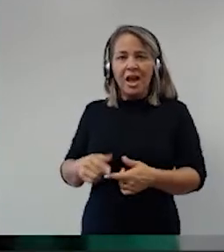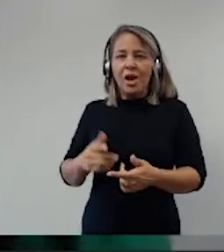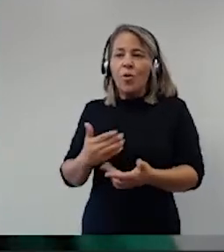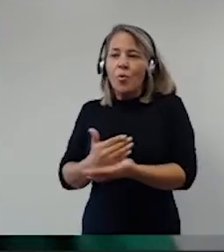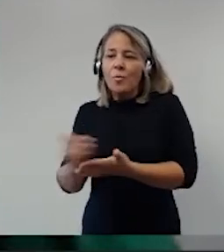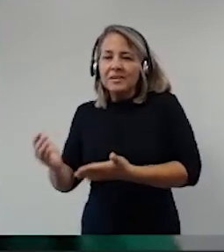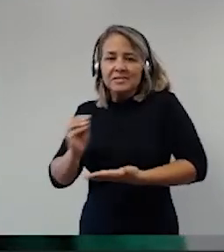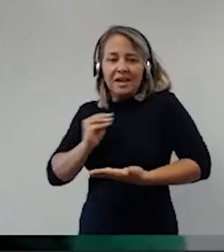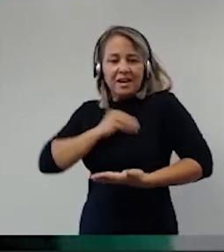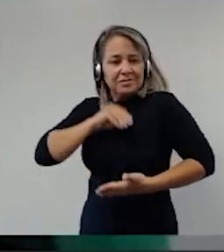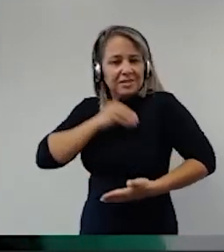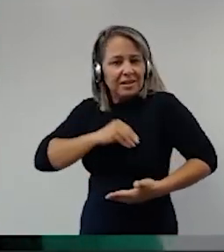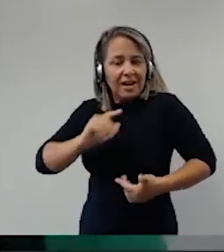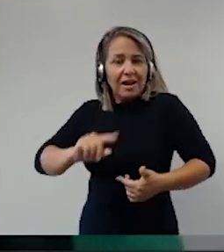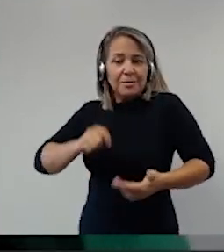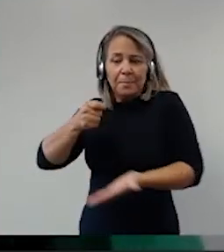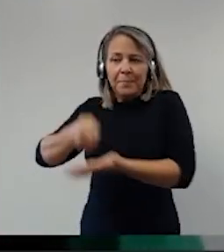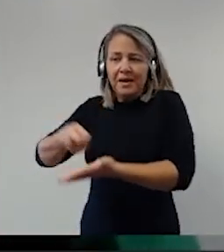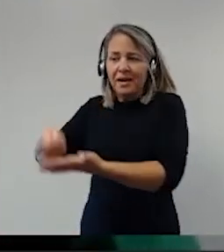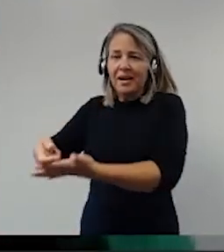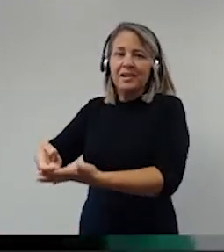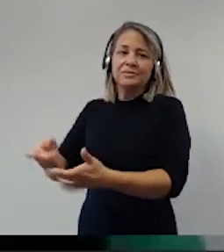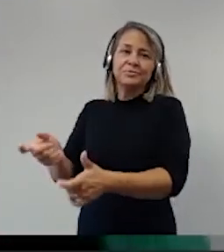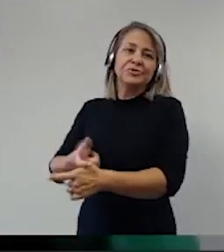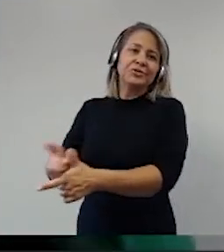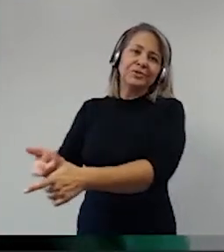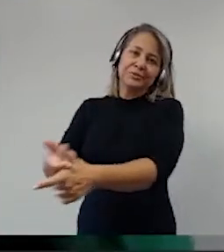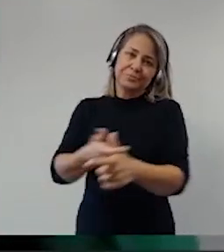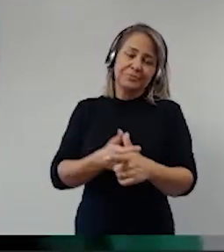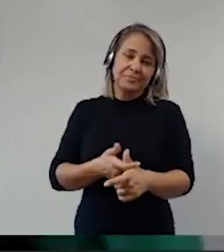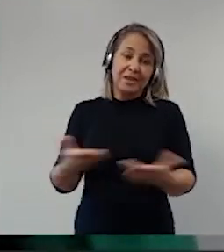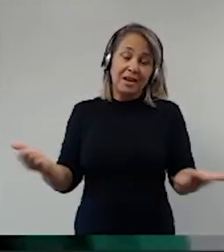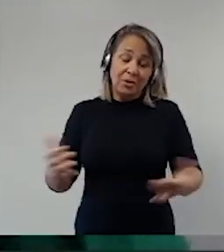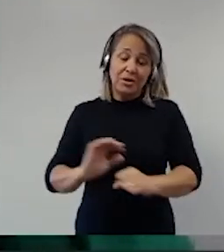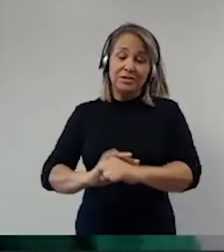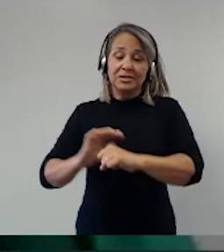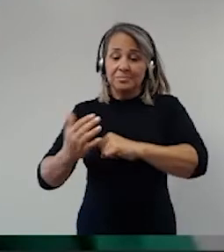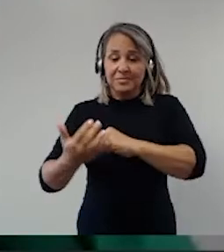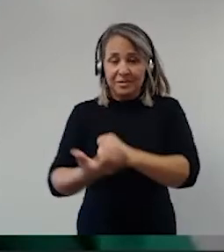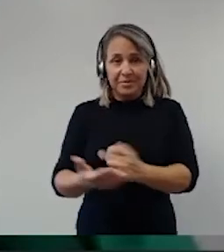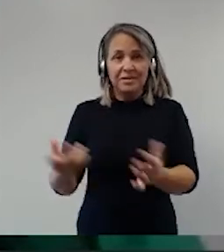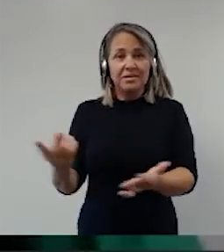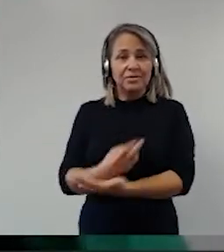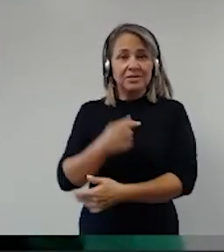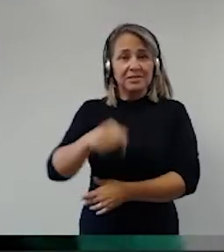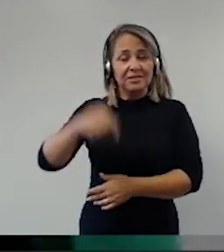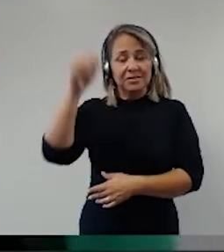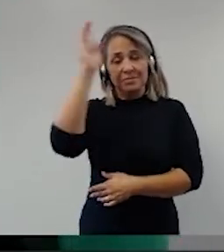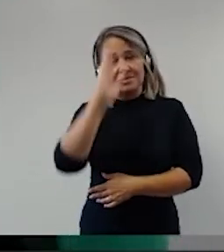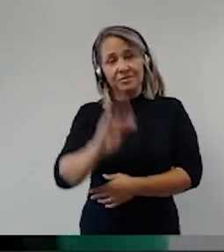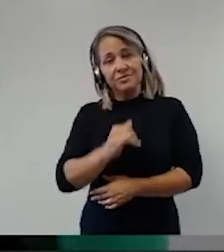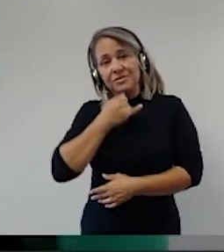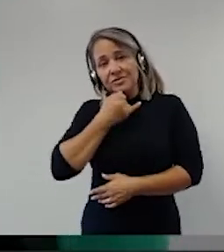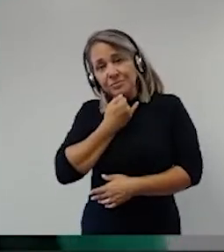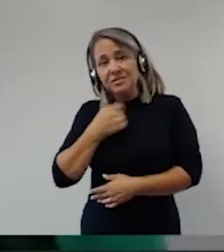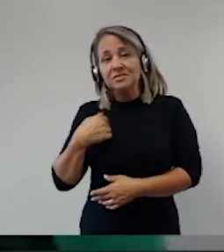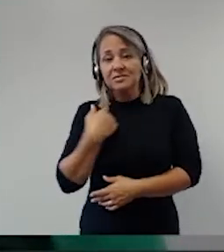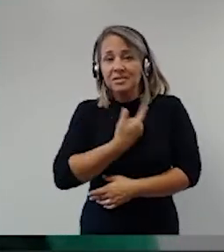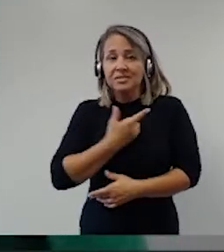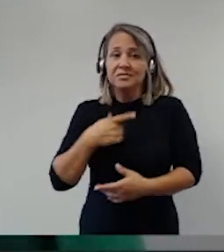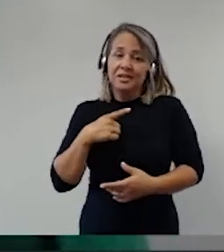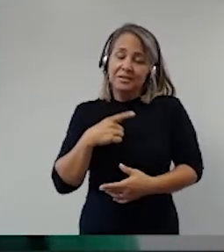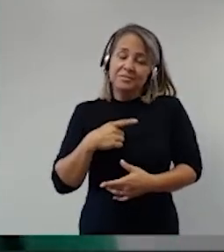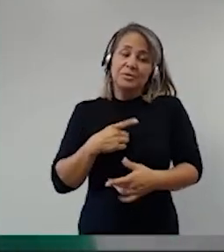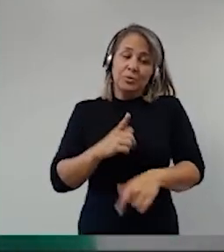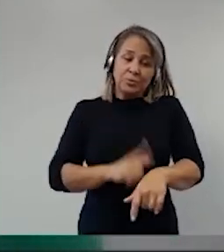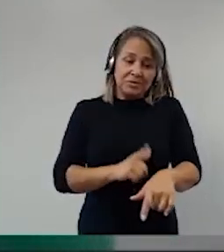as contas. E, diante da pandemia, dessa crise que vem assolando o nosso país, infelizmente, a gente está se vendo numa